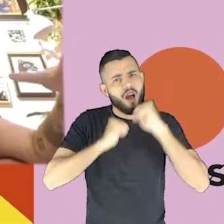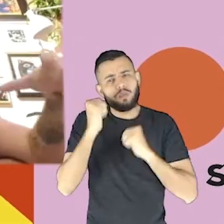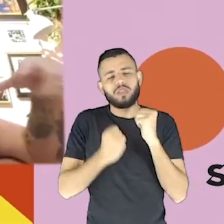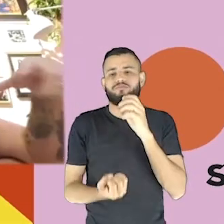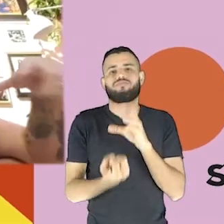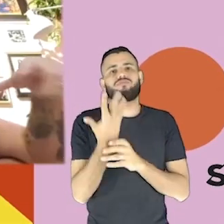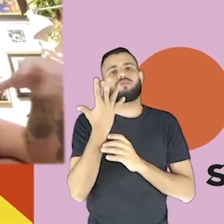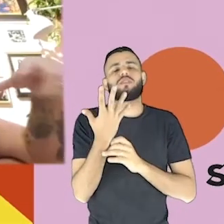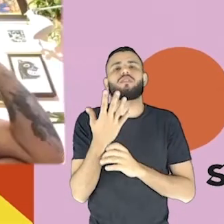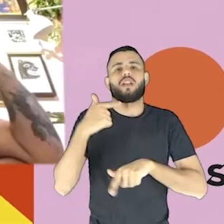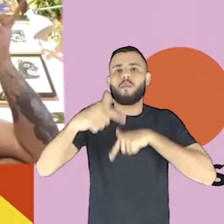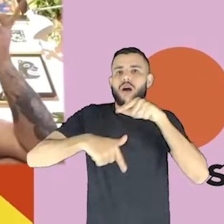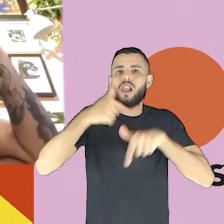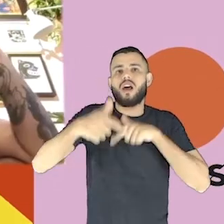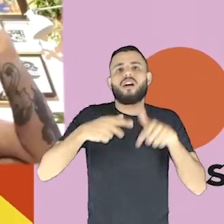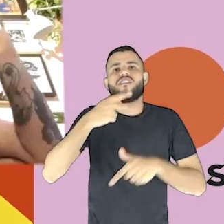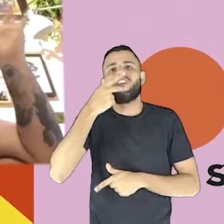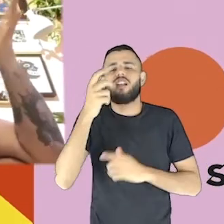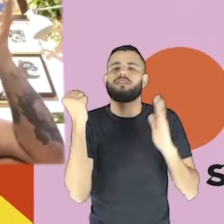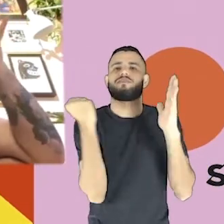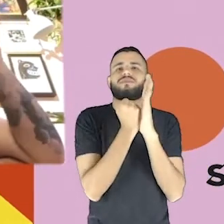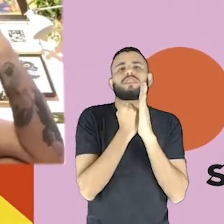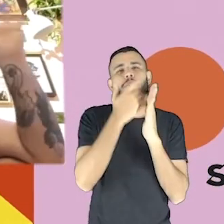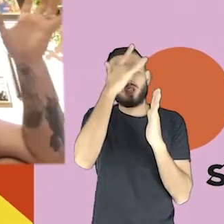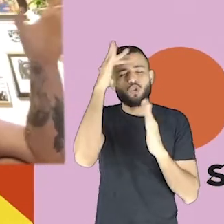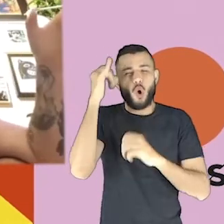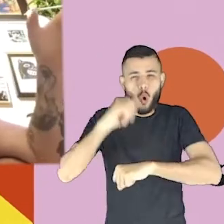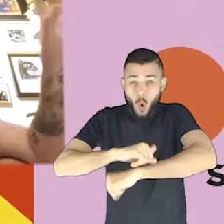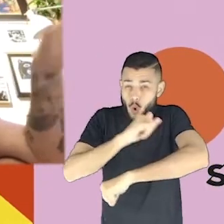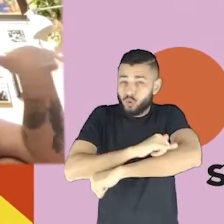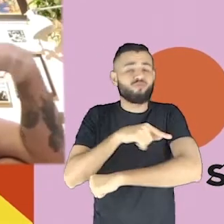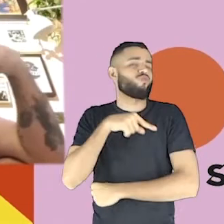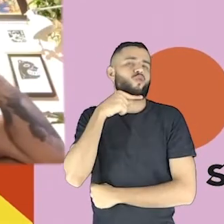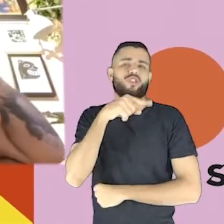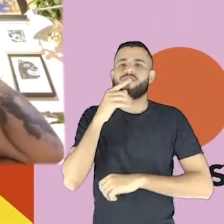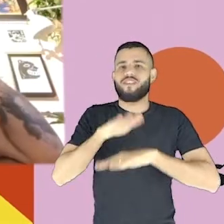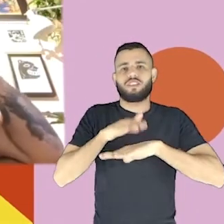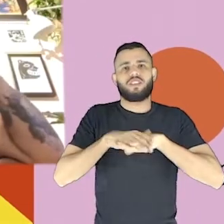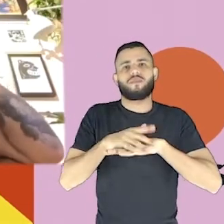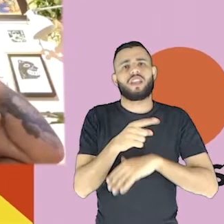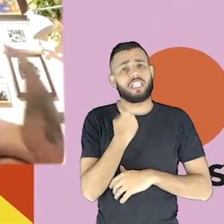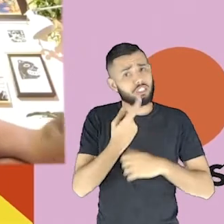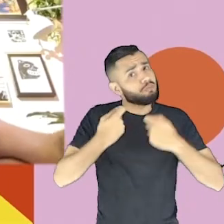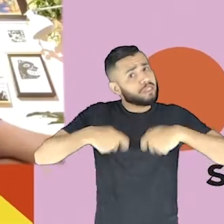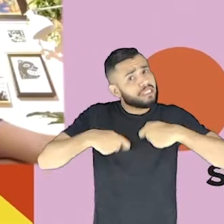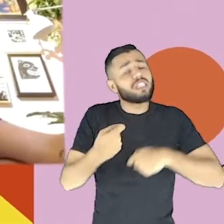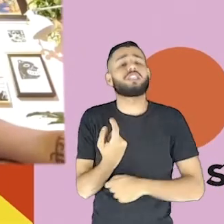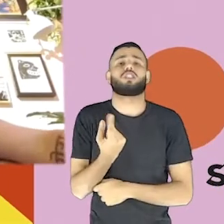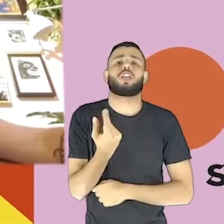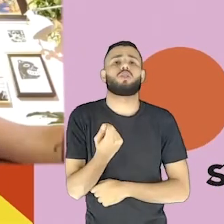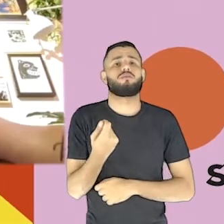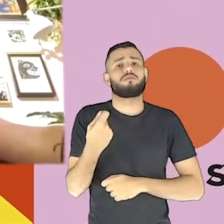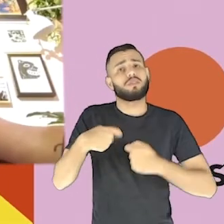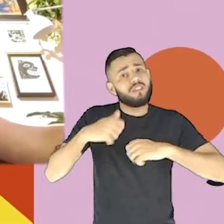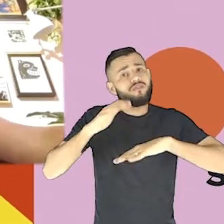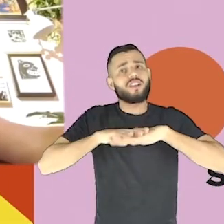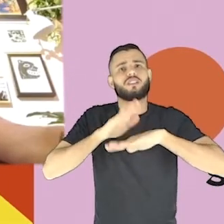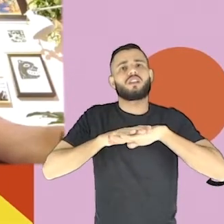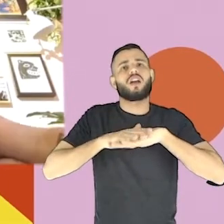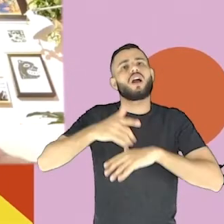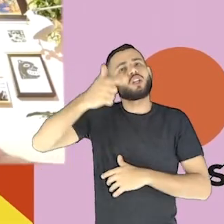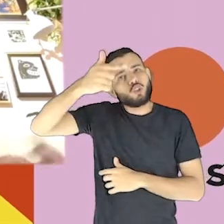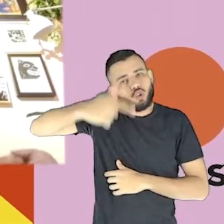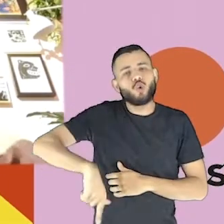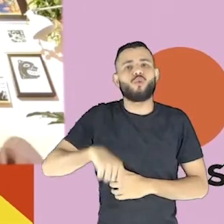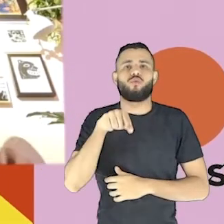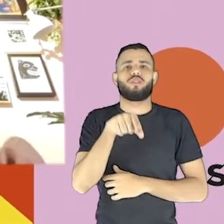trabalhar, e ficava se sempre estigmatizando. Quem é gordo não vai dar conta de fazer. E a gente precisa de produção, a gente precisa de dinheiro, a gente precisa produzir. E aí